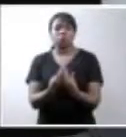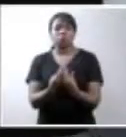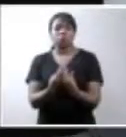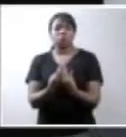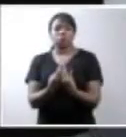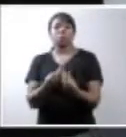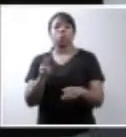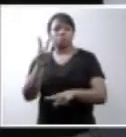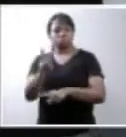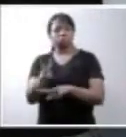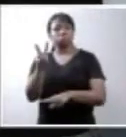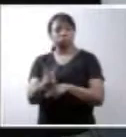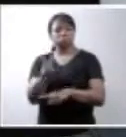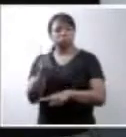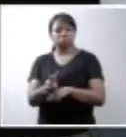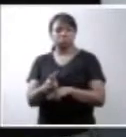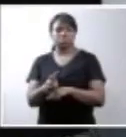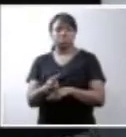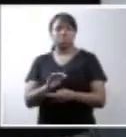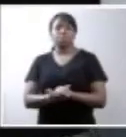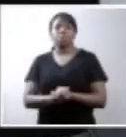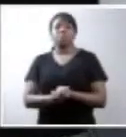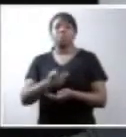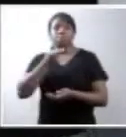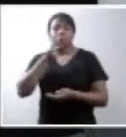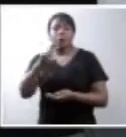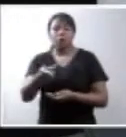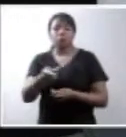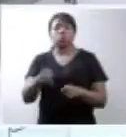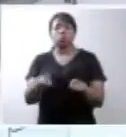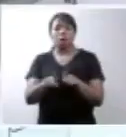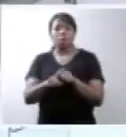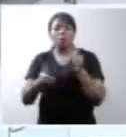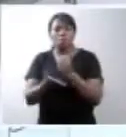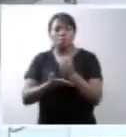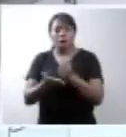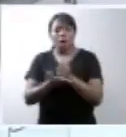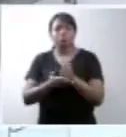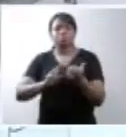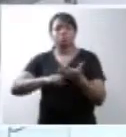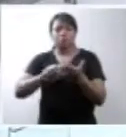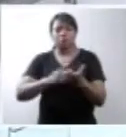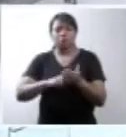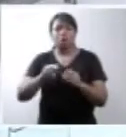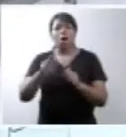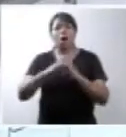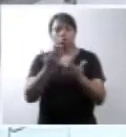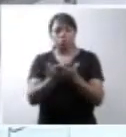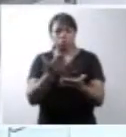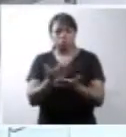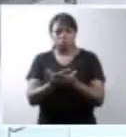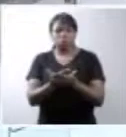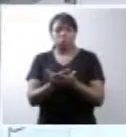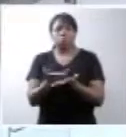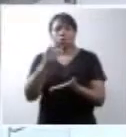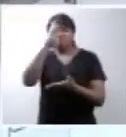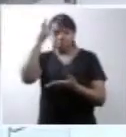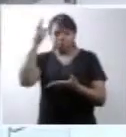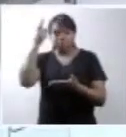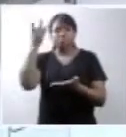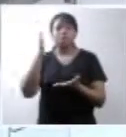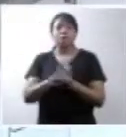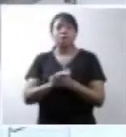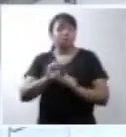que a convenção protege. Enfatizamos, com base na interpretação que a Escola de Gente dá à convenção,